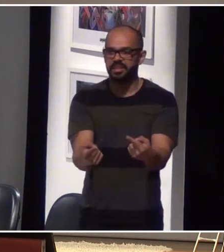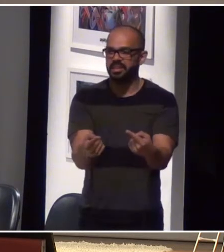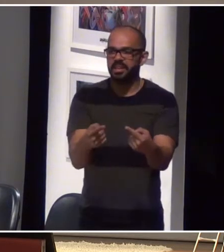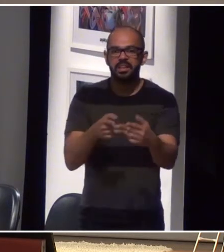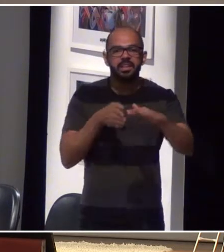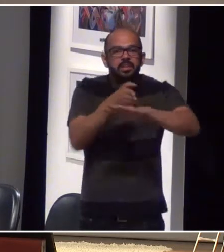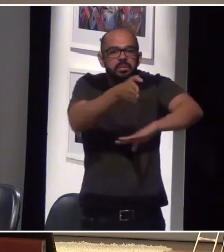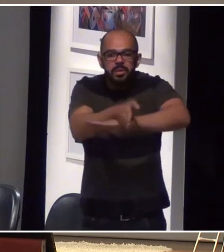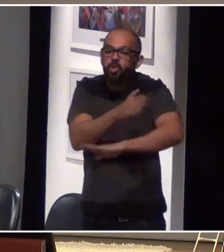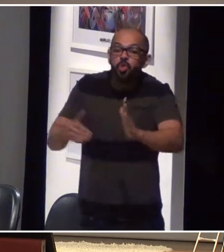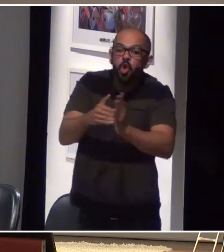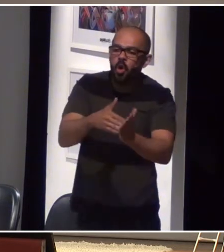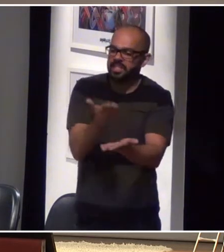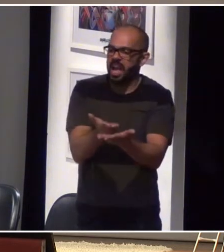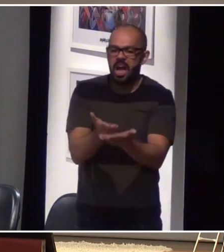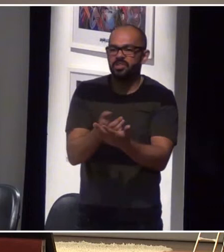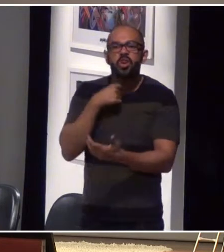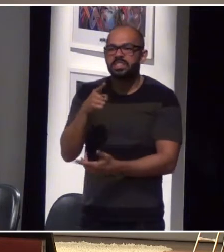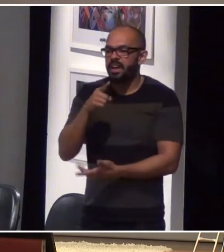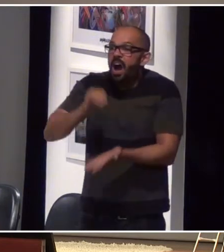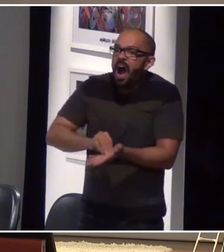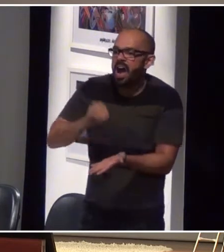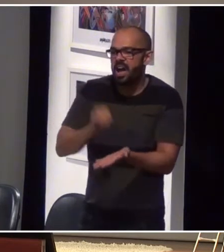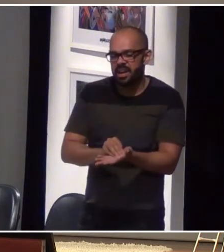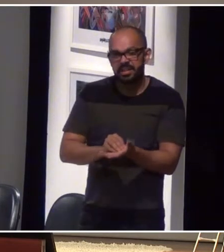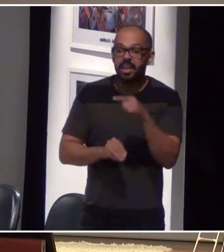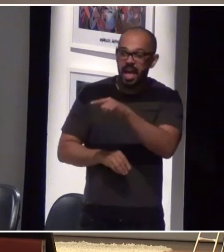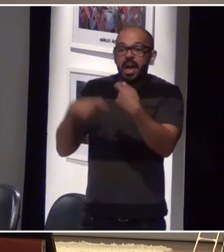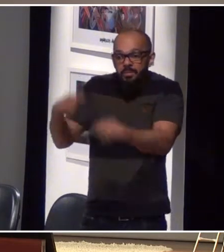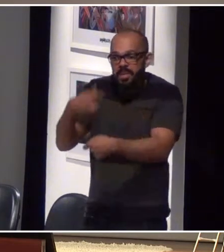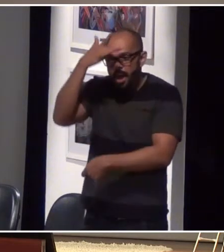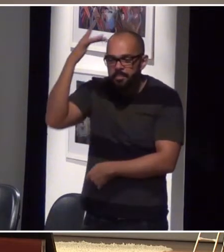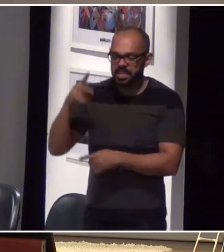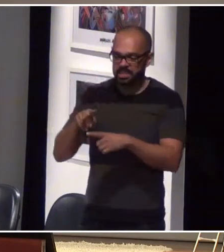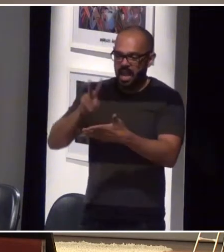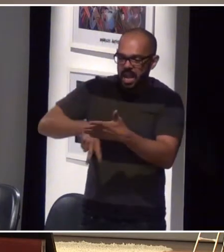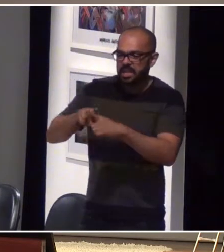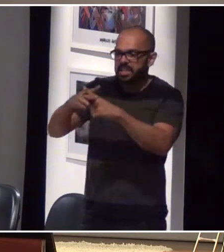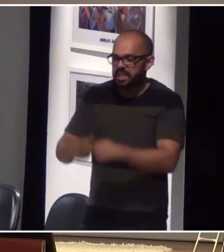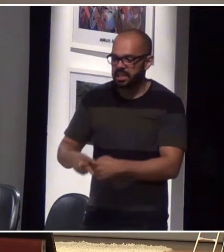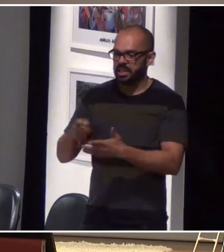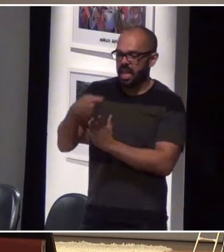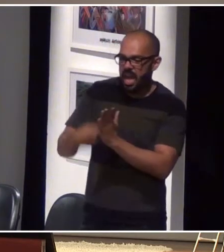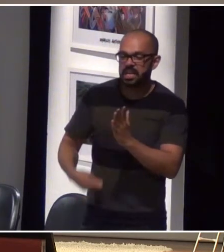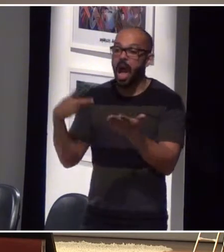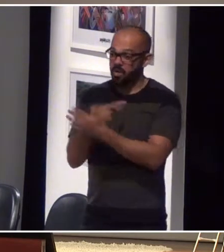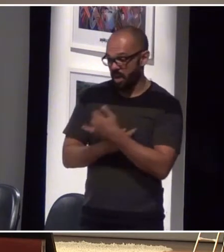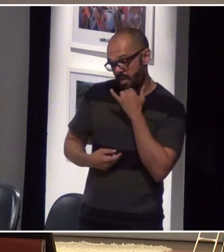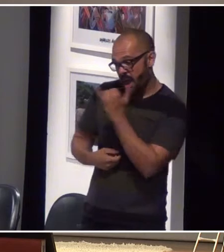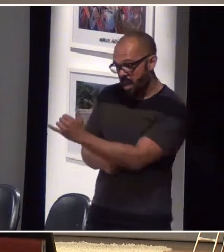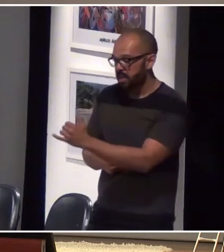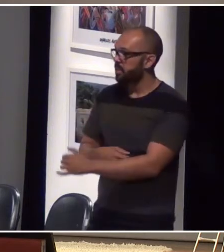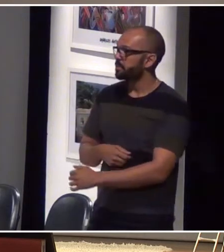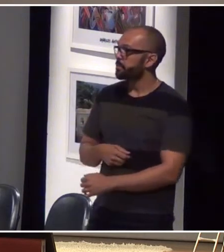mesmo de estar em todas as aulas. Faltam intérpretes nas aulas para nós. E ela precisa de alguém que revise o texto às vezes. Chegou um momento que eu disse